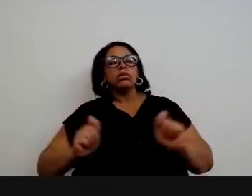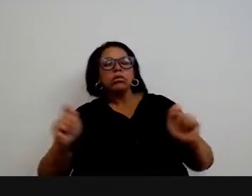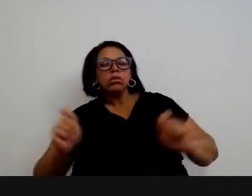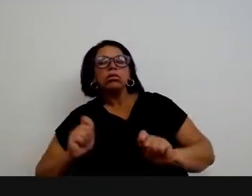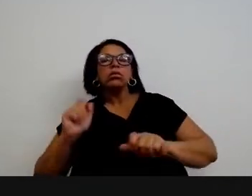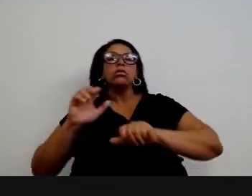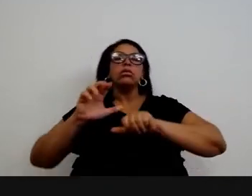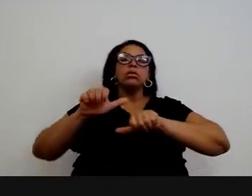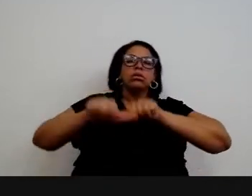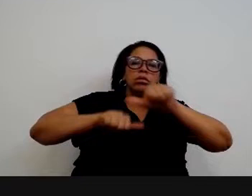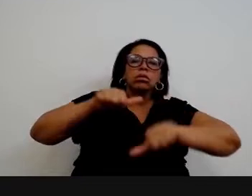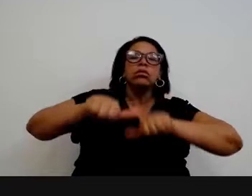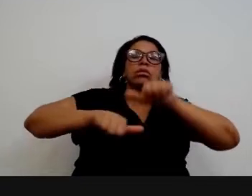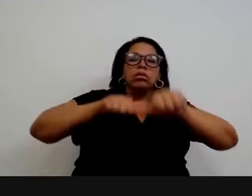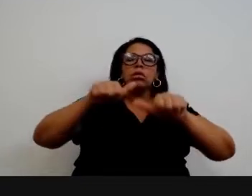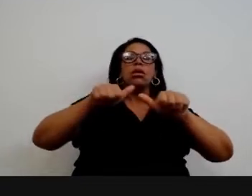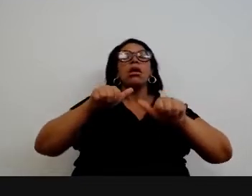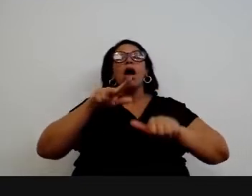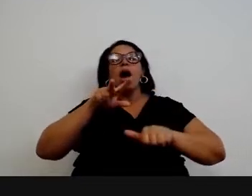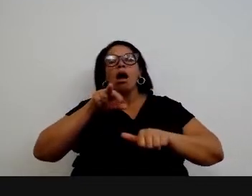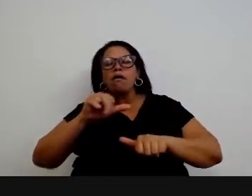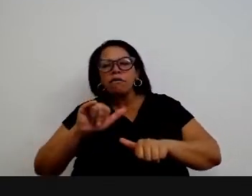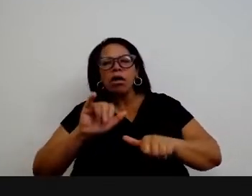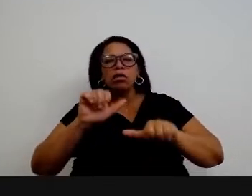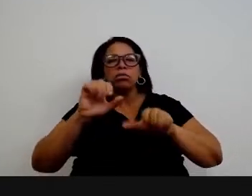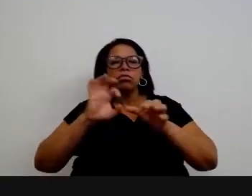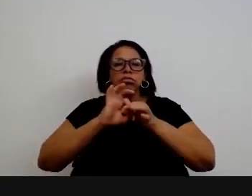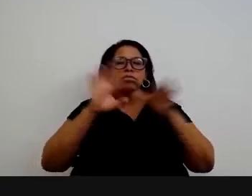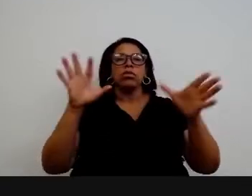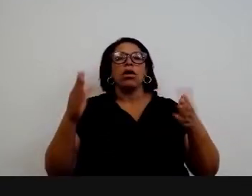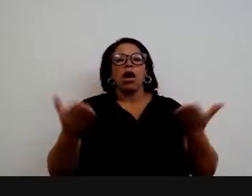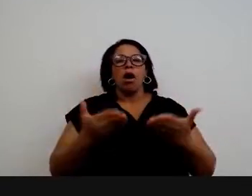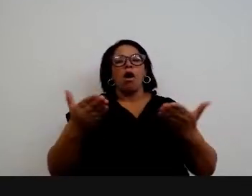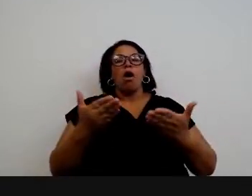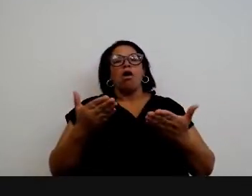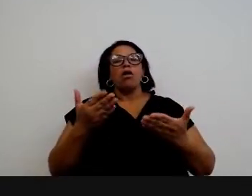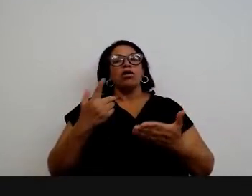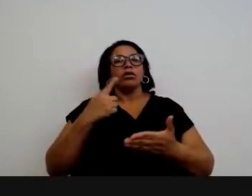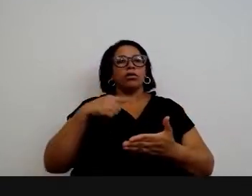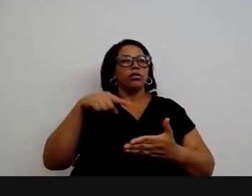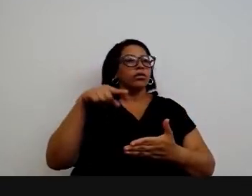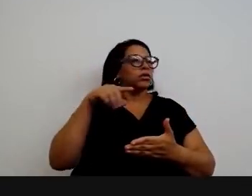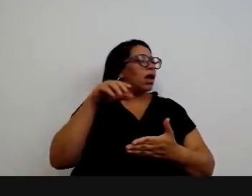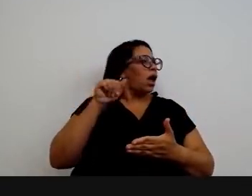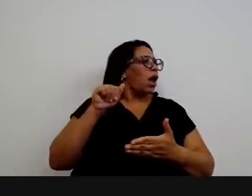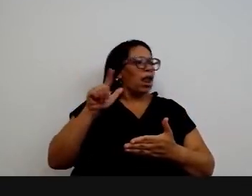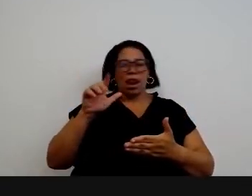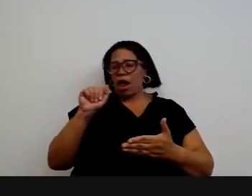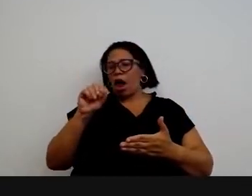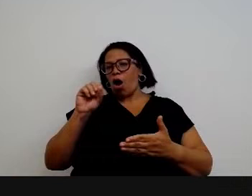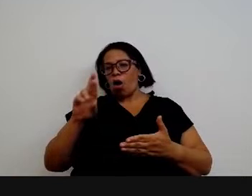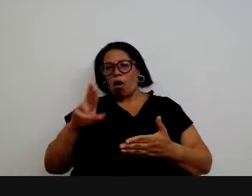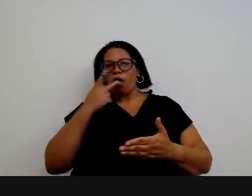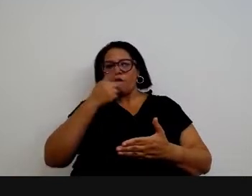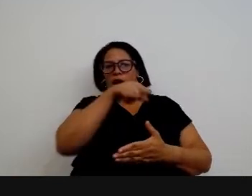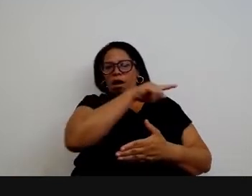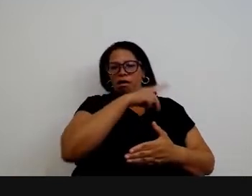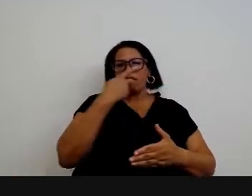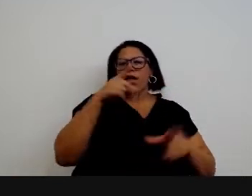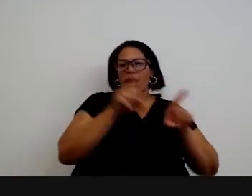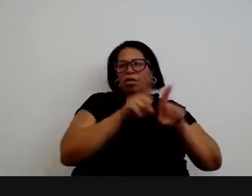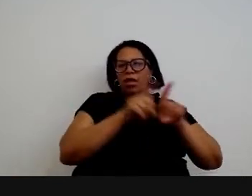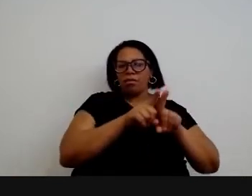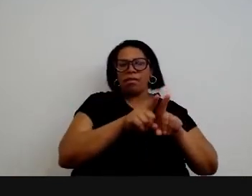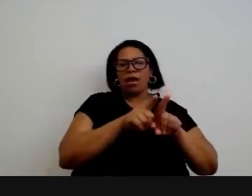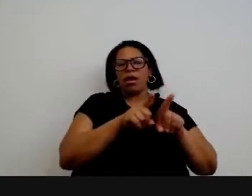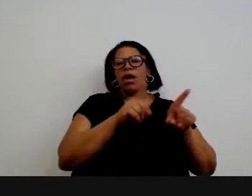possibilidade. Né? Então, essa experiência aqui, desculpa, Laor, de ter adiantado, acho que você vai falar sobre isso também para um público